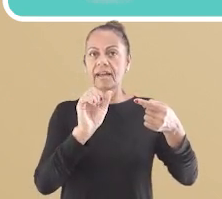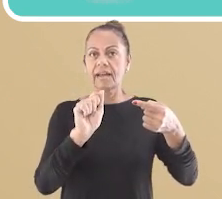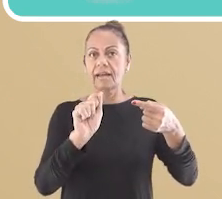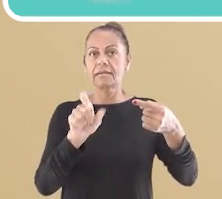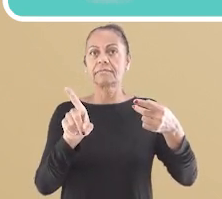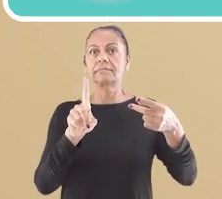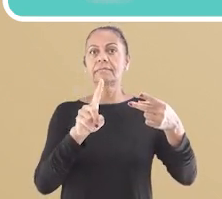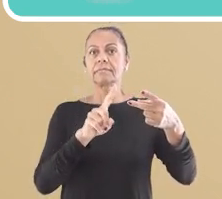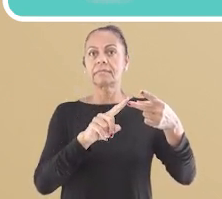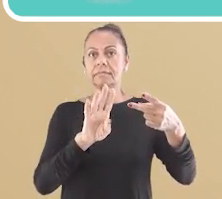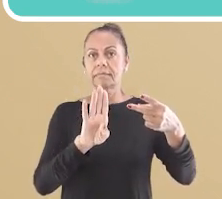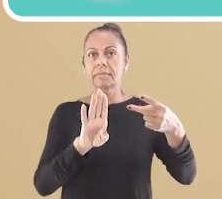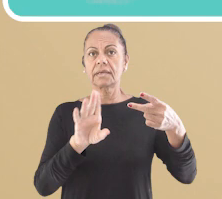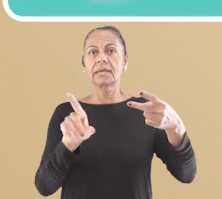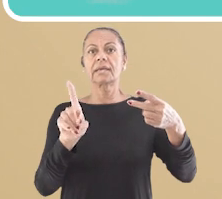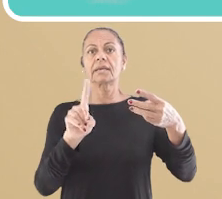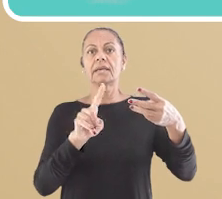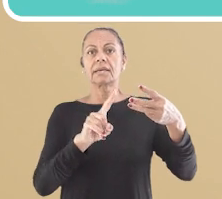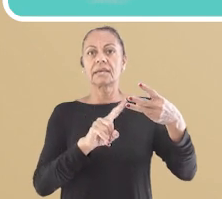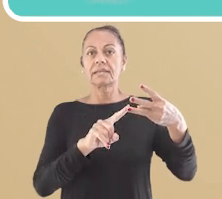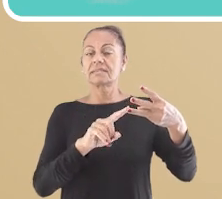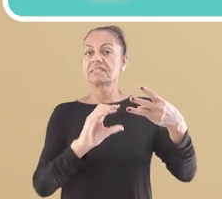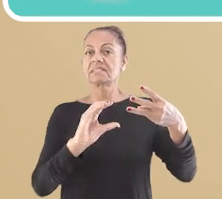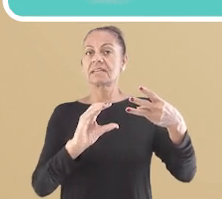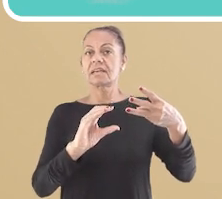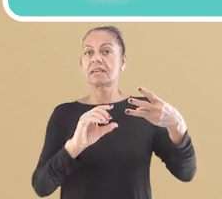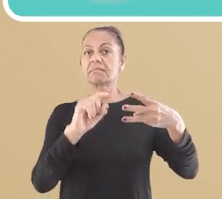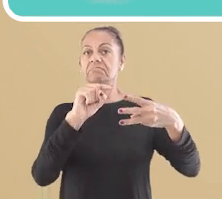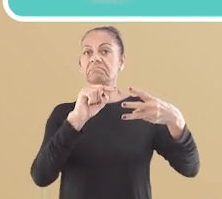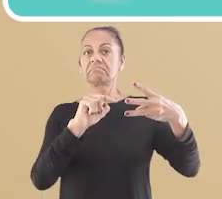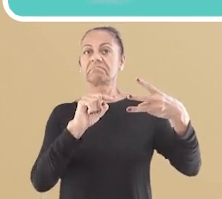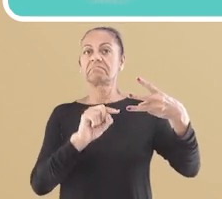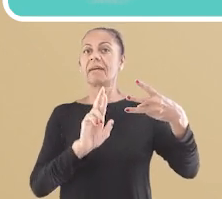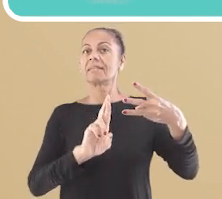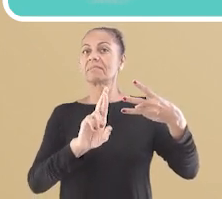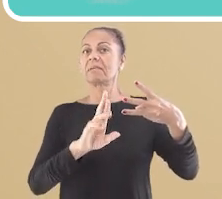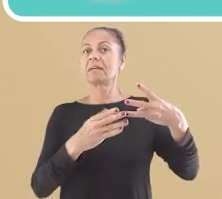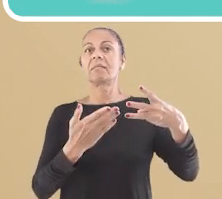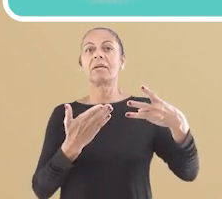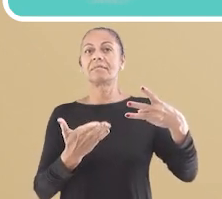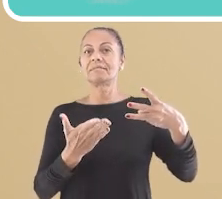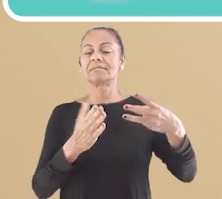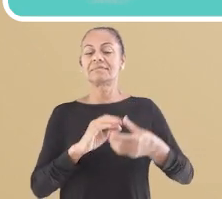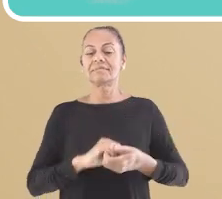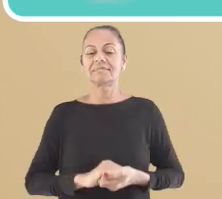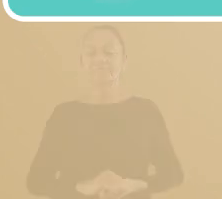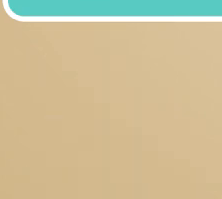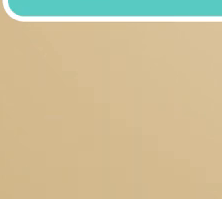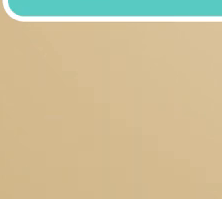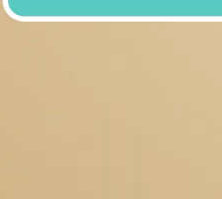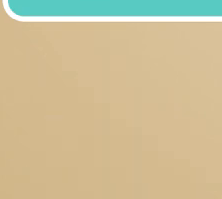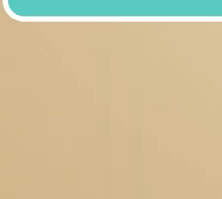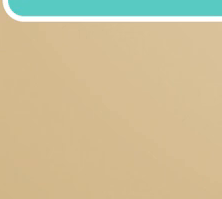Vossa Magnificência. Letra B. Vossa Alteza. Ou letra C. Você.